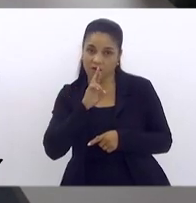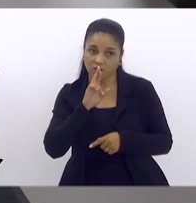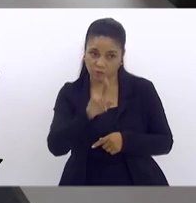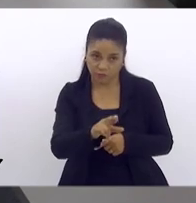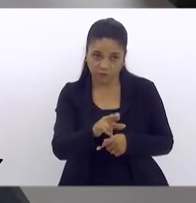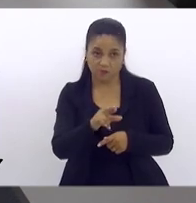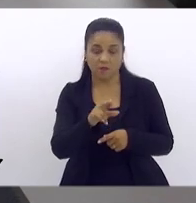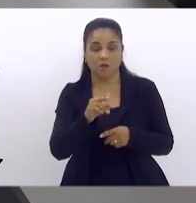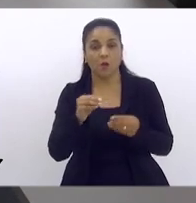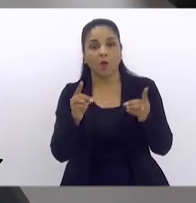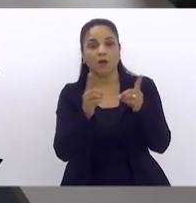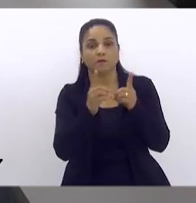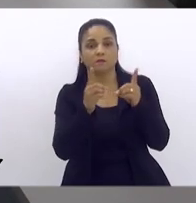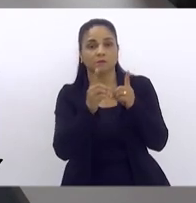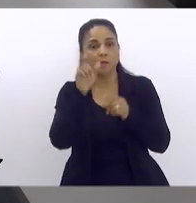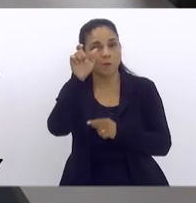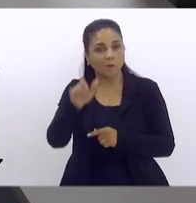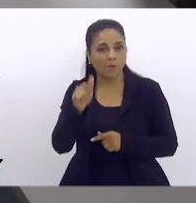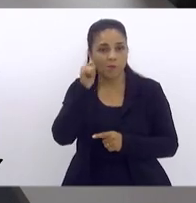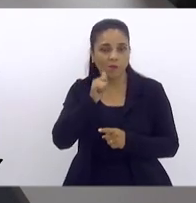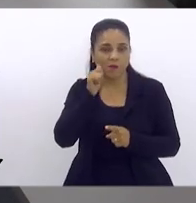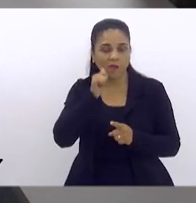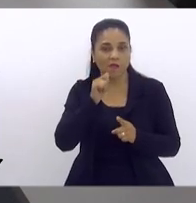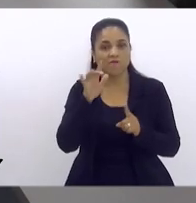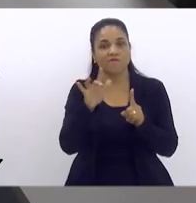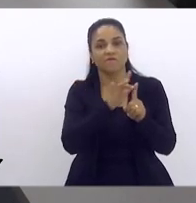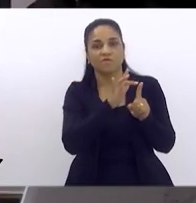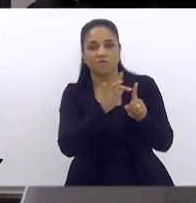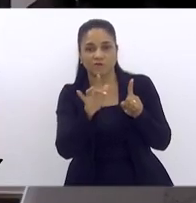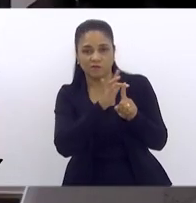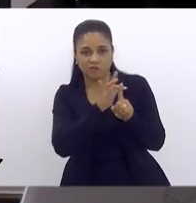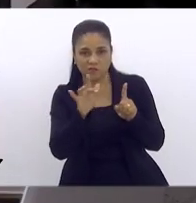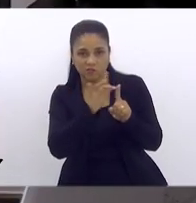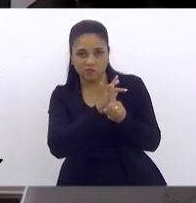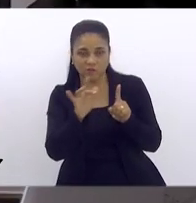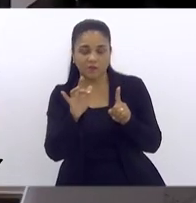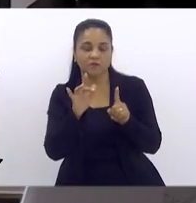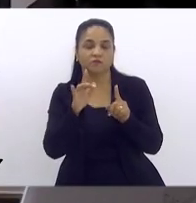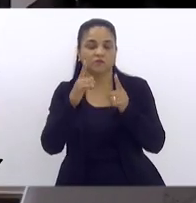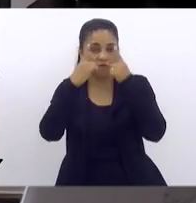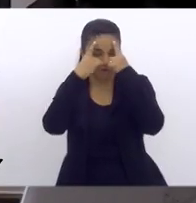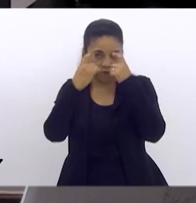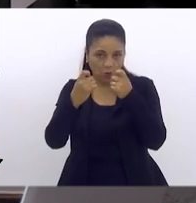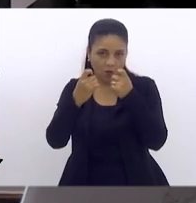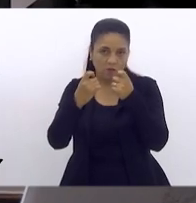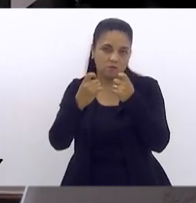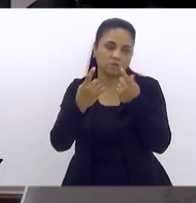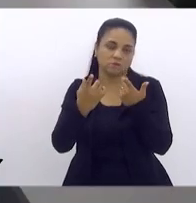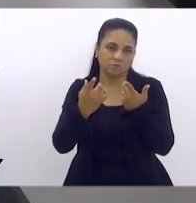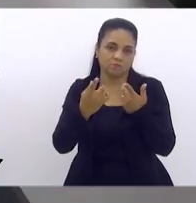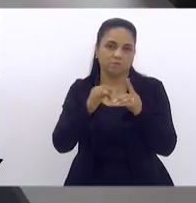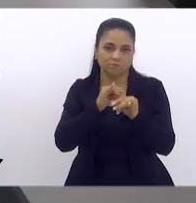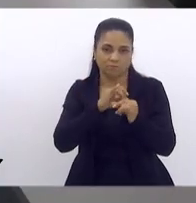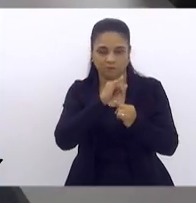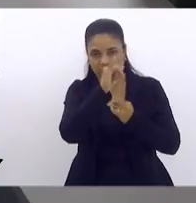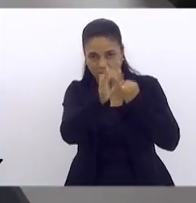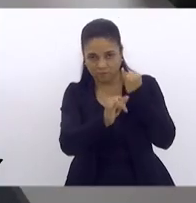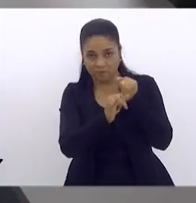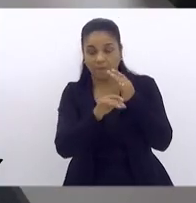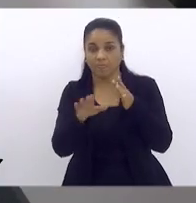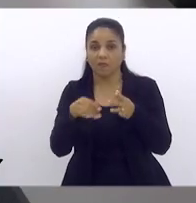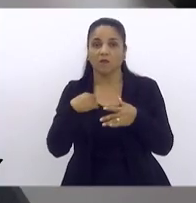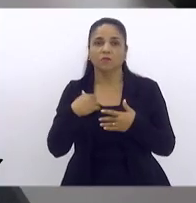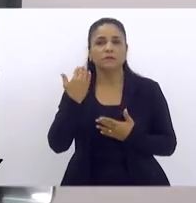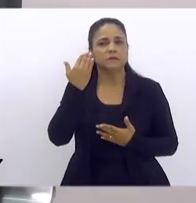e dentro desse atendimento focar nas vítimas de violência cibernética é só fazer uma observação eu consegui